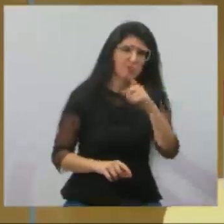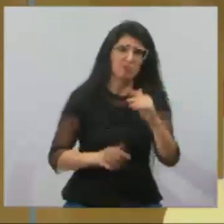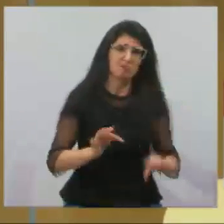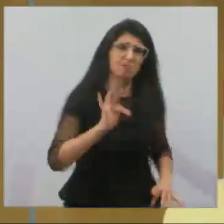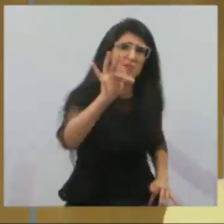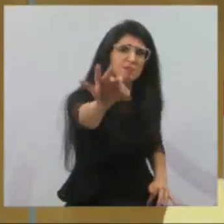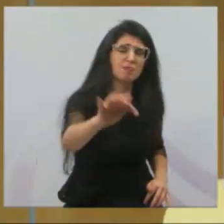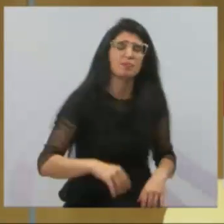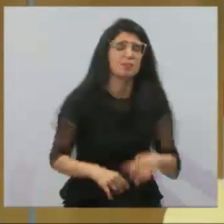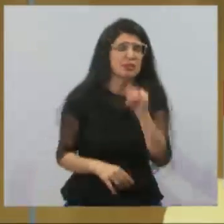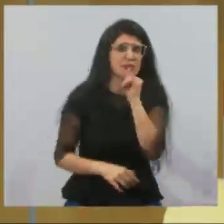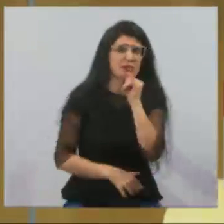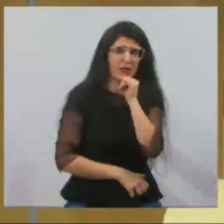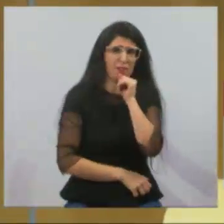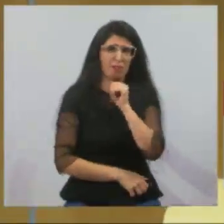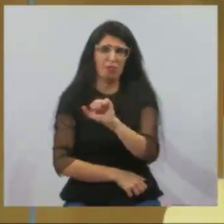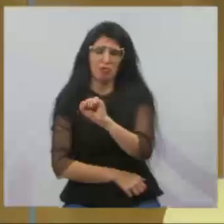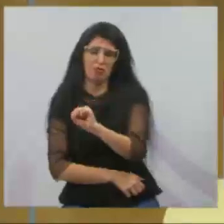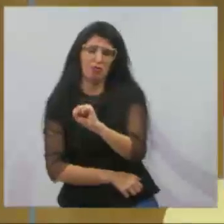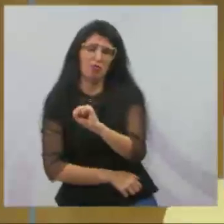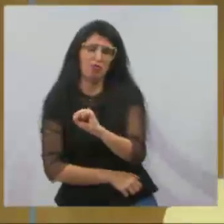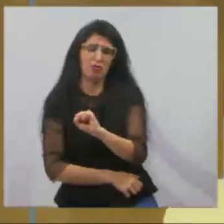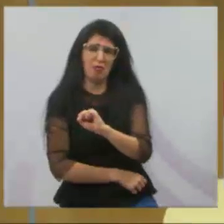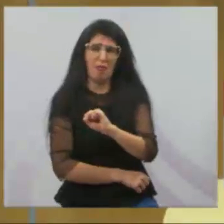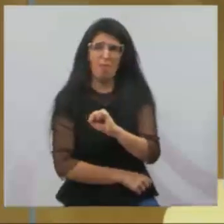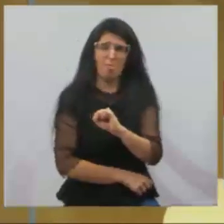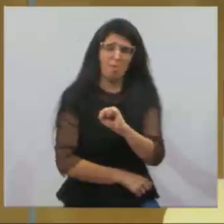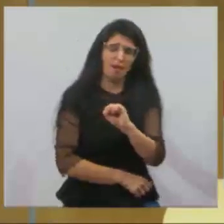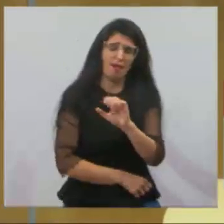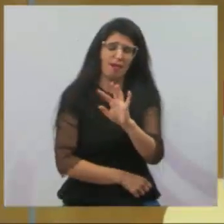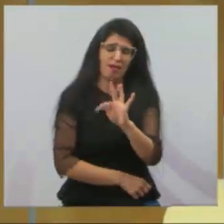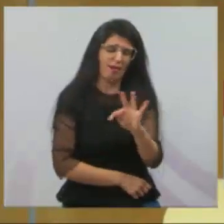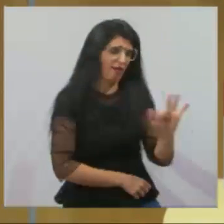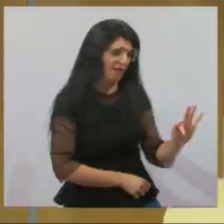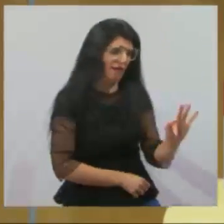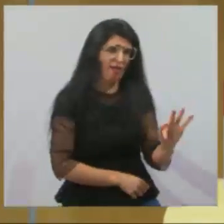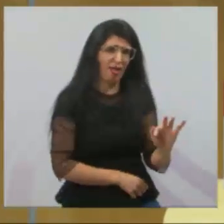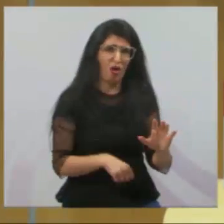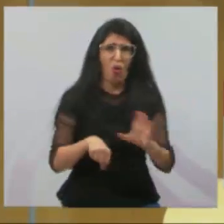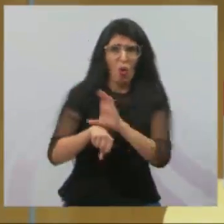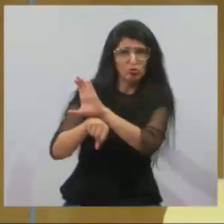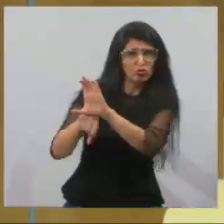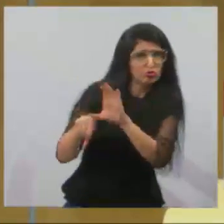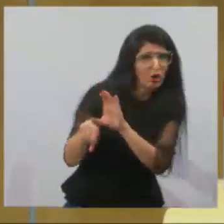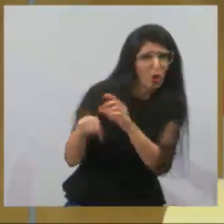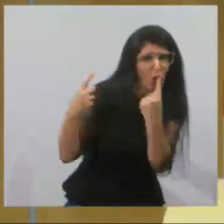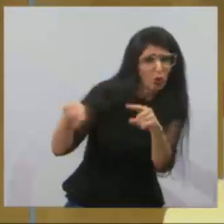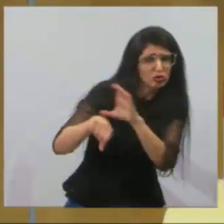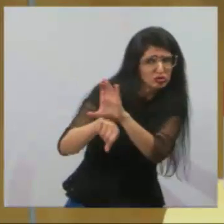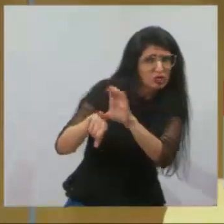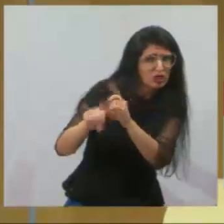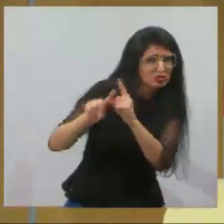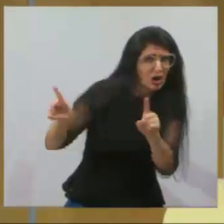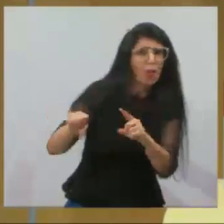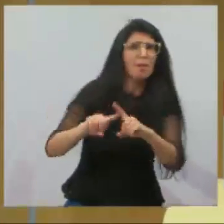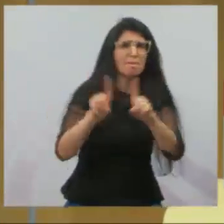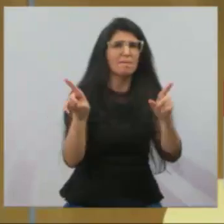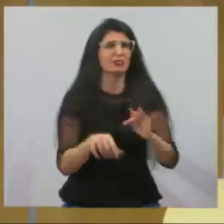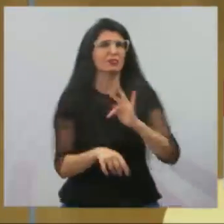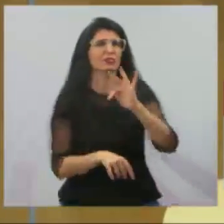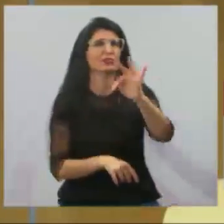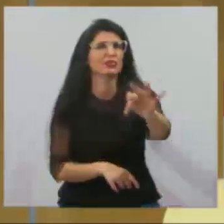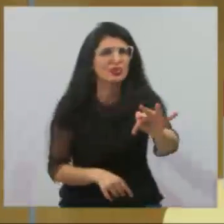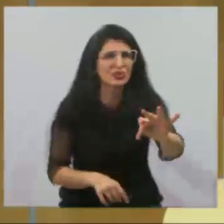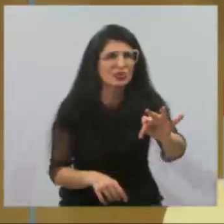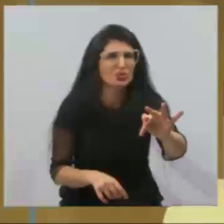inconstitucional, vai vir a cobrança nesses servidores, vai vir retroativo. Essa é a questão. Vai cobrar retroativa aí os servidores,